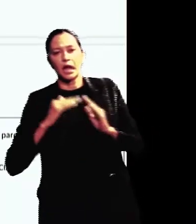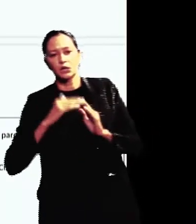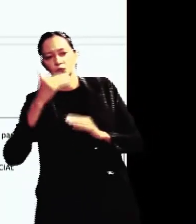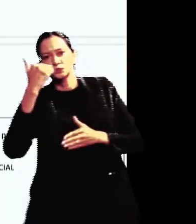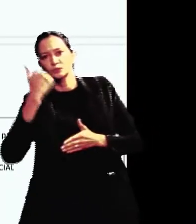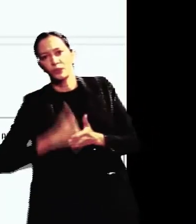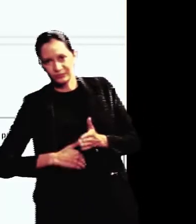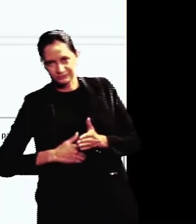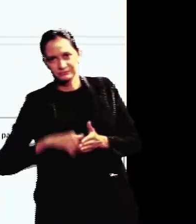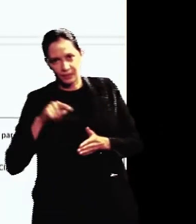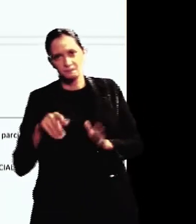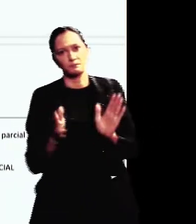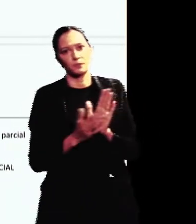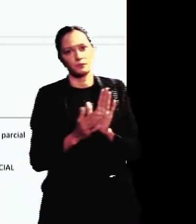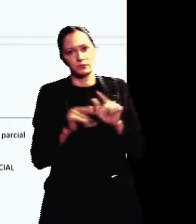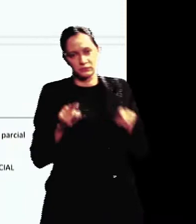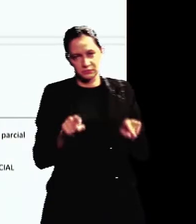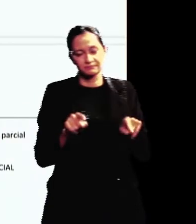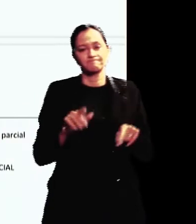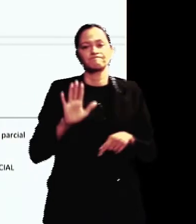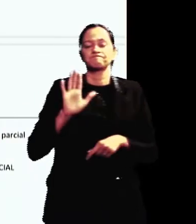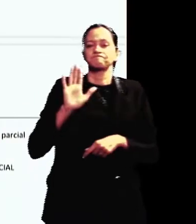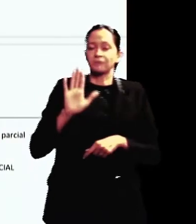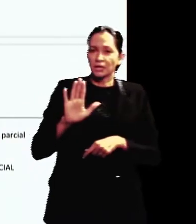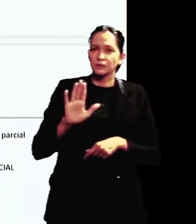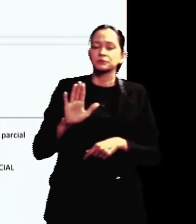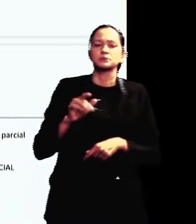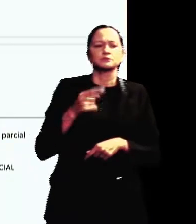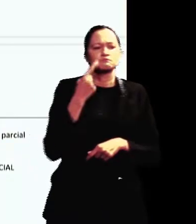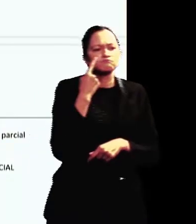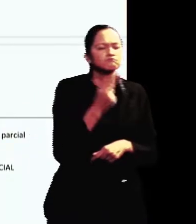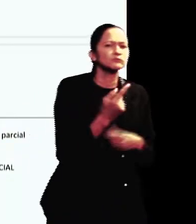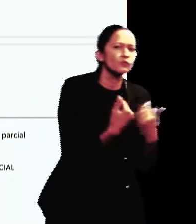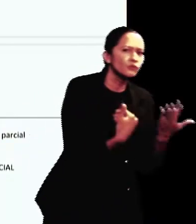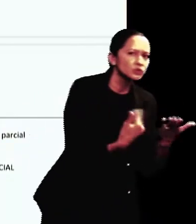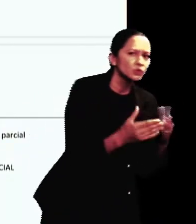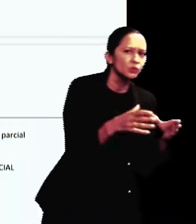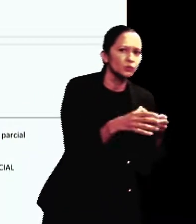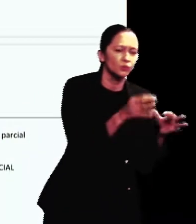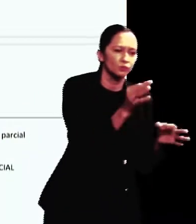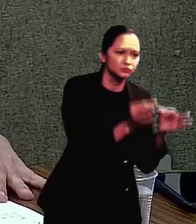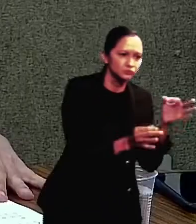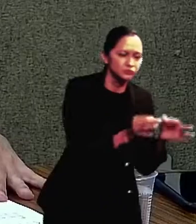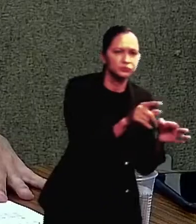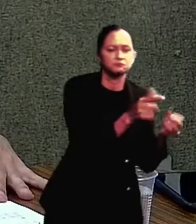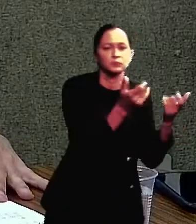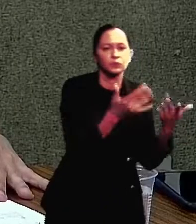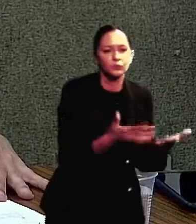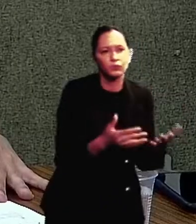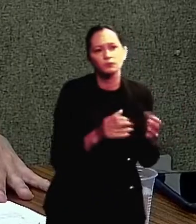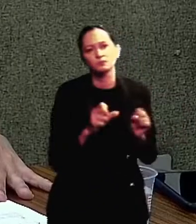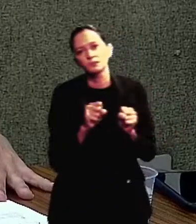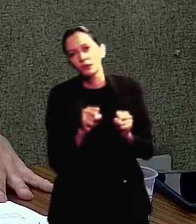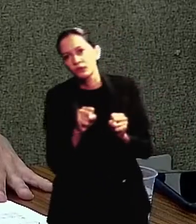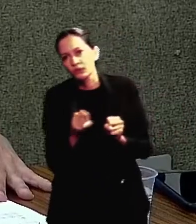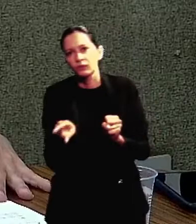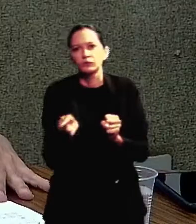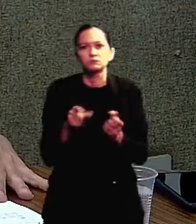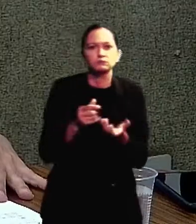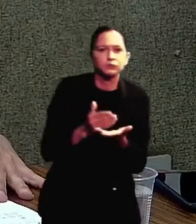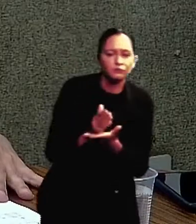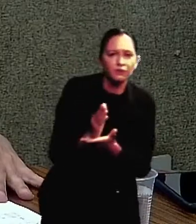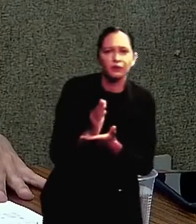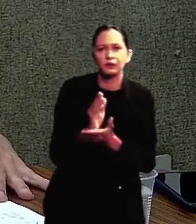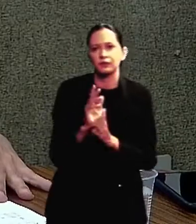de minha autoria, mas em consulta à própria procuradoria, que existia uma dúvida em relação à possibilidade